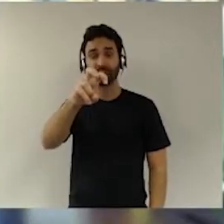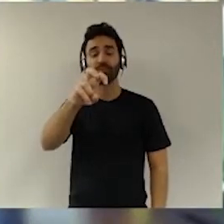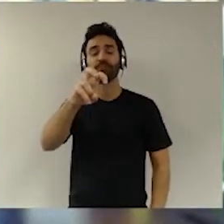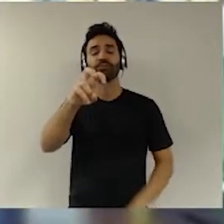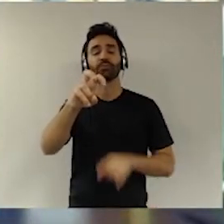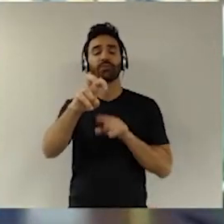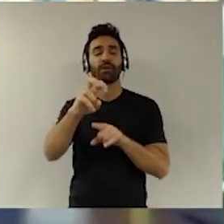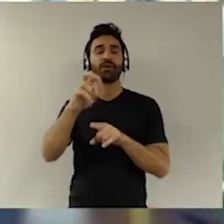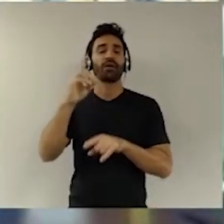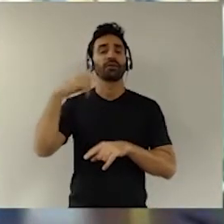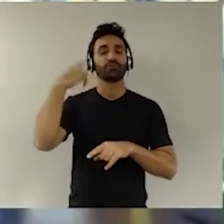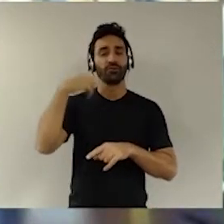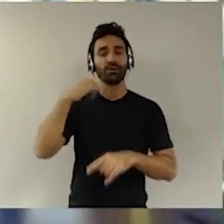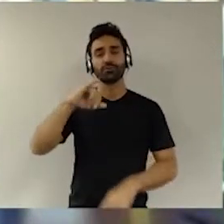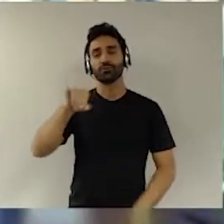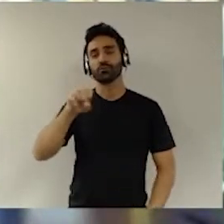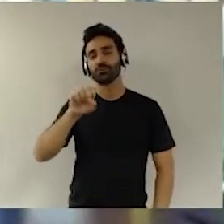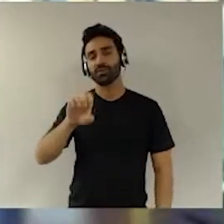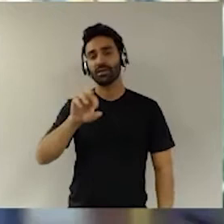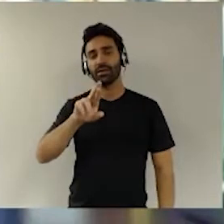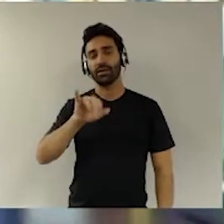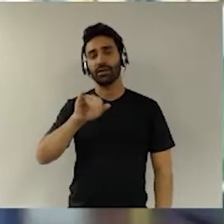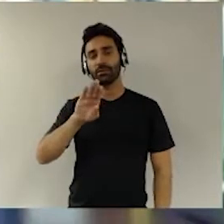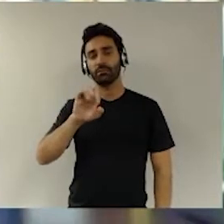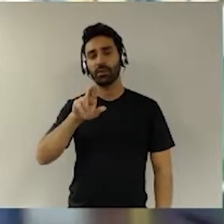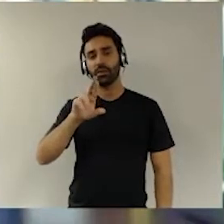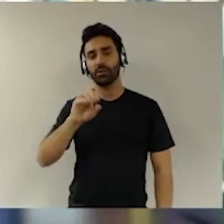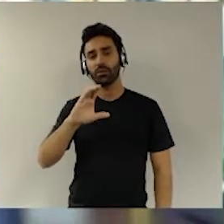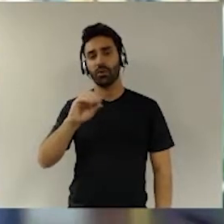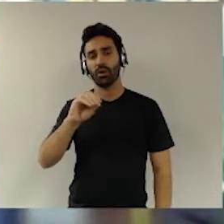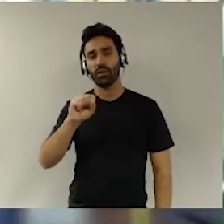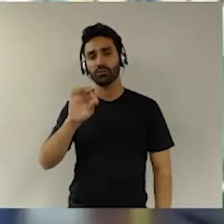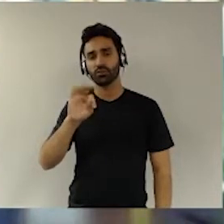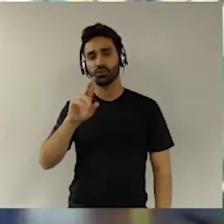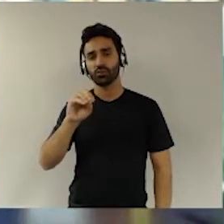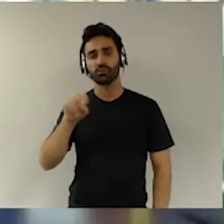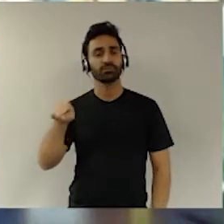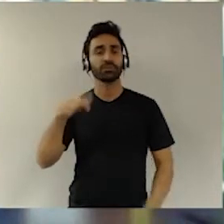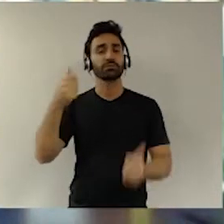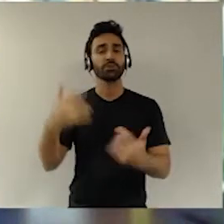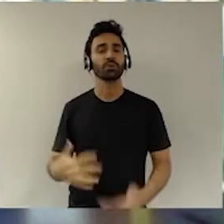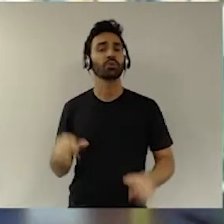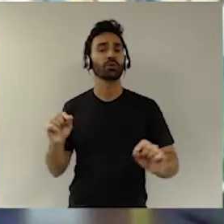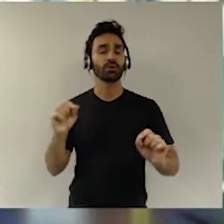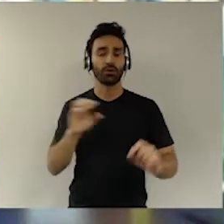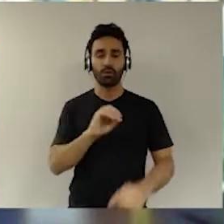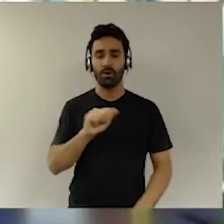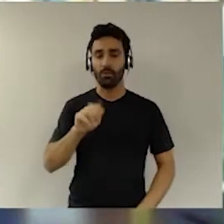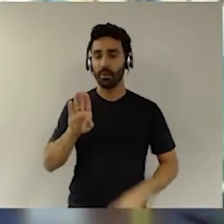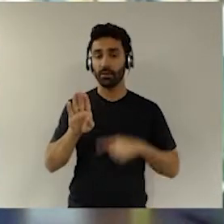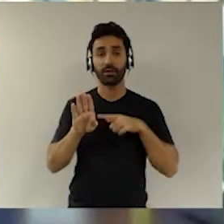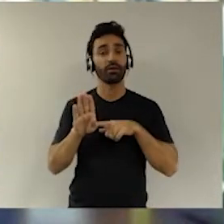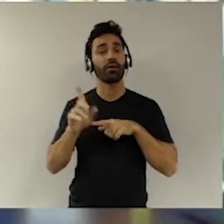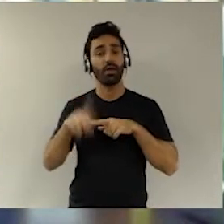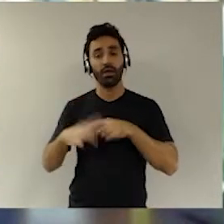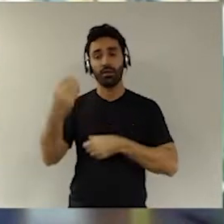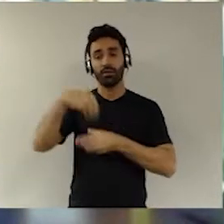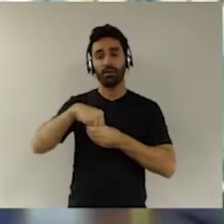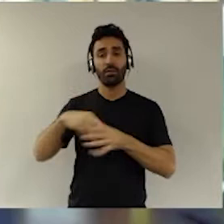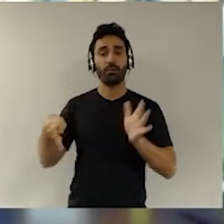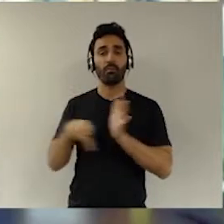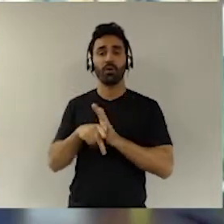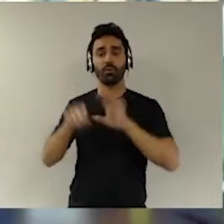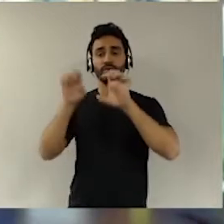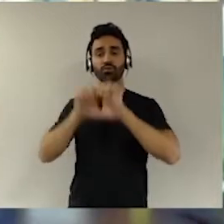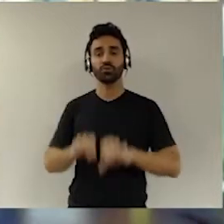o doutor José Ribeiro de Castro, ele dizia que a Ordem dos Advogados integra a própria